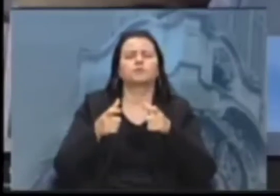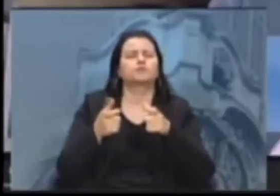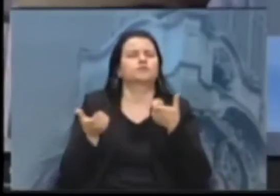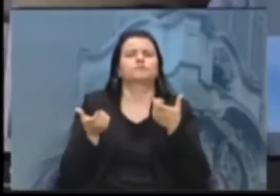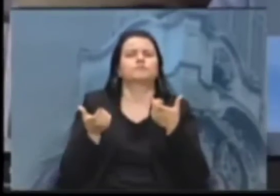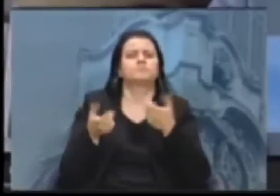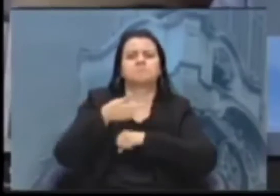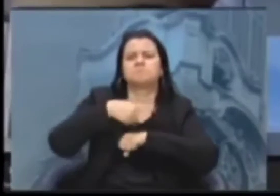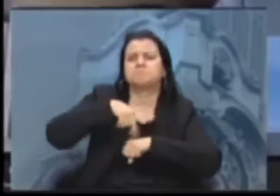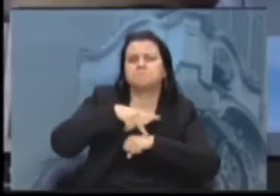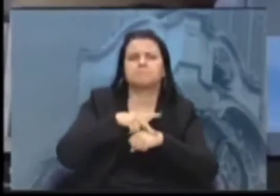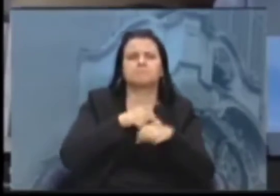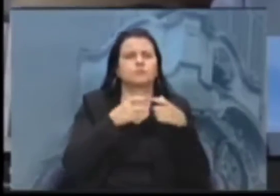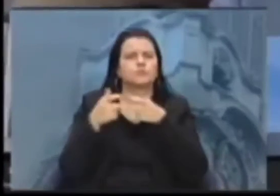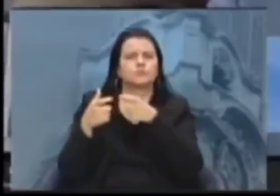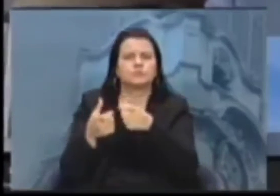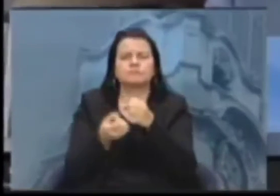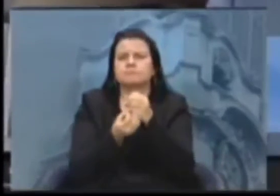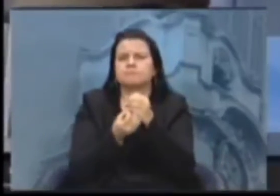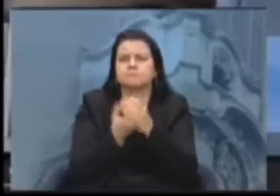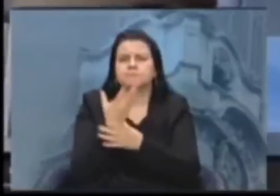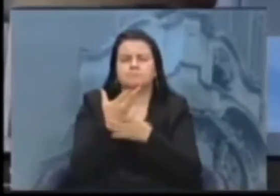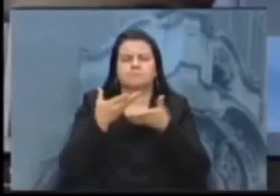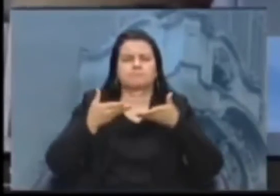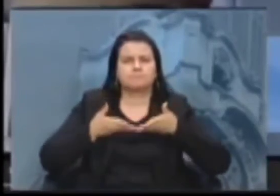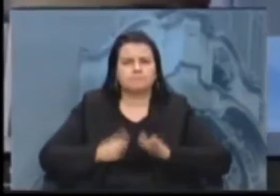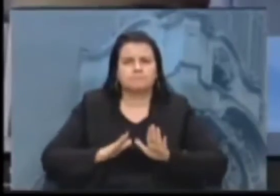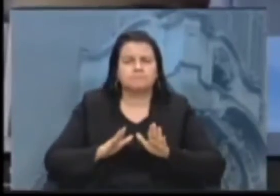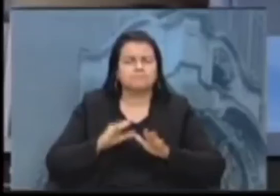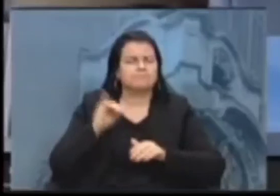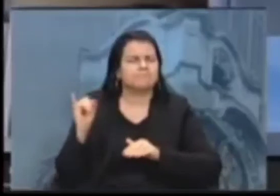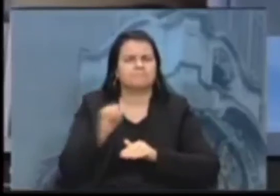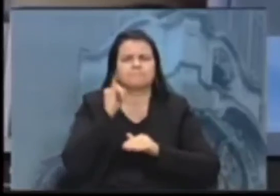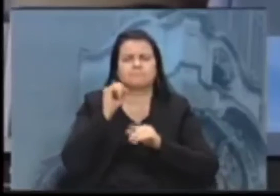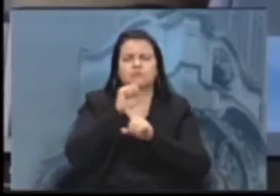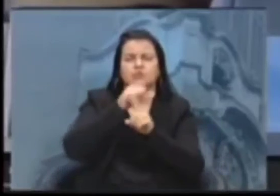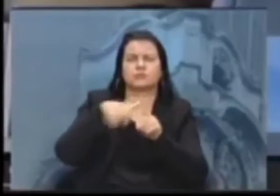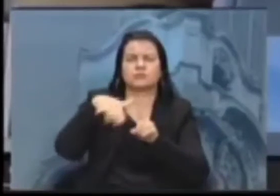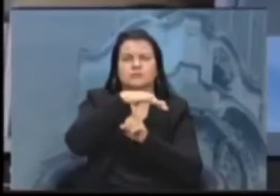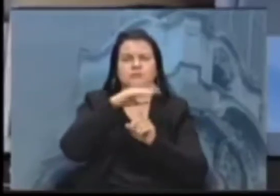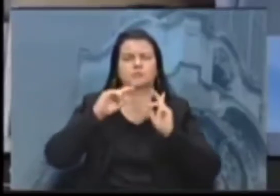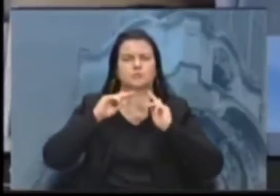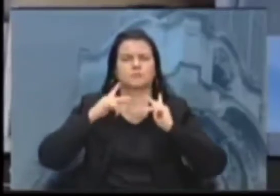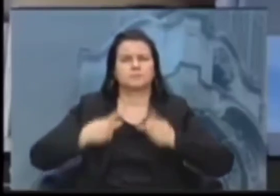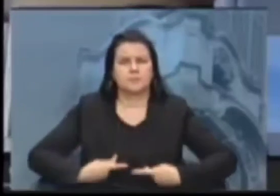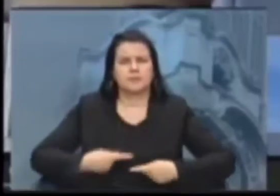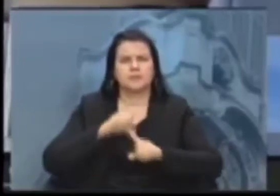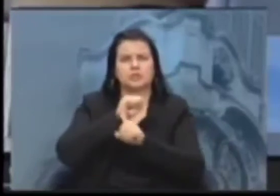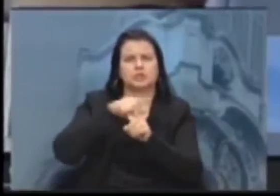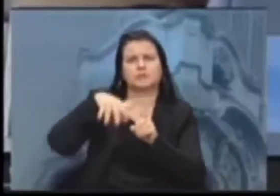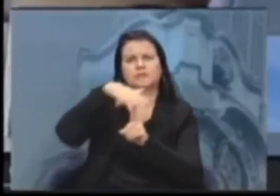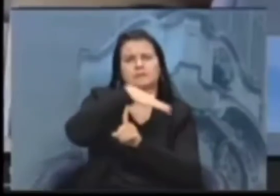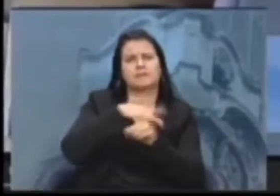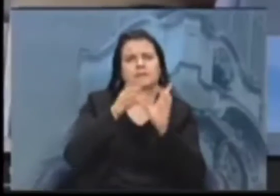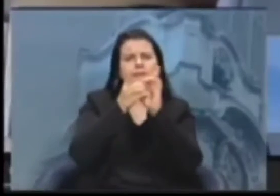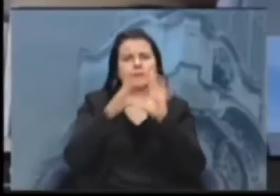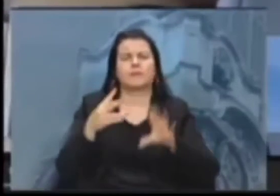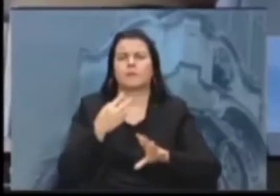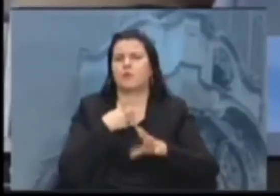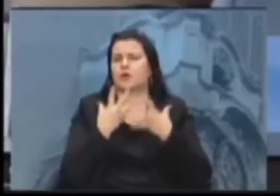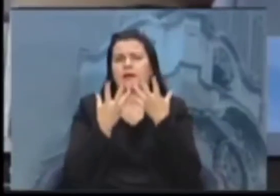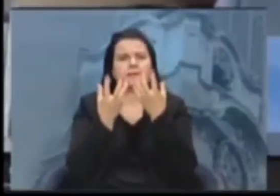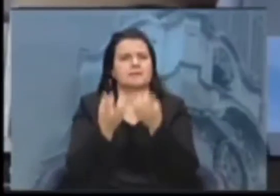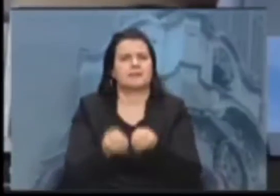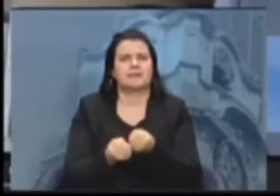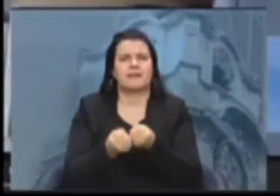Isso deve ser intrínseco a uma sociedade humana, a uma sociedade democrática, e não se pode tolerar esse tipo